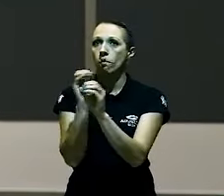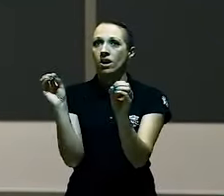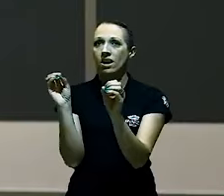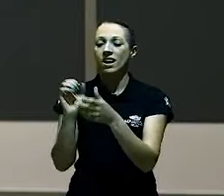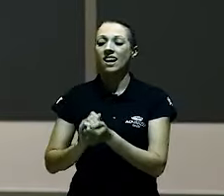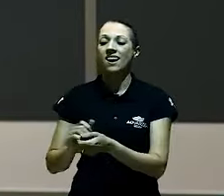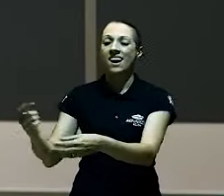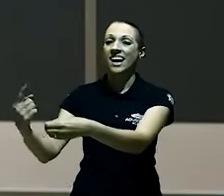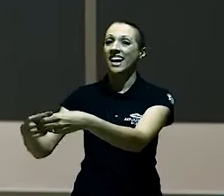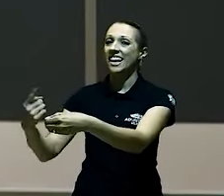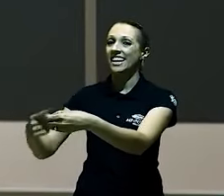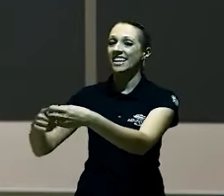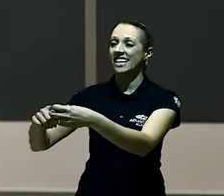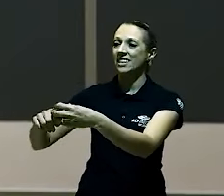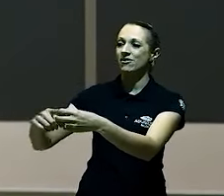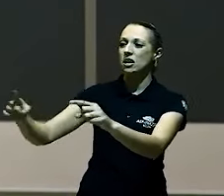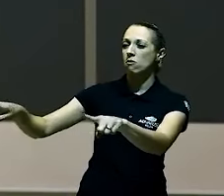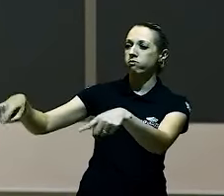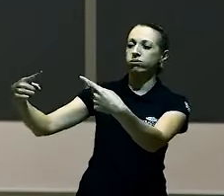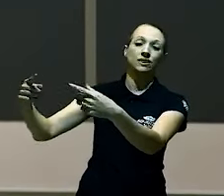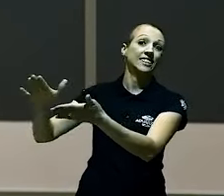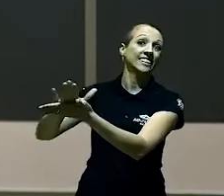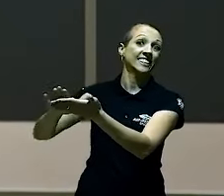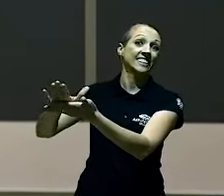Tarsis não havia confrontação. Ele queria